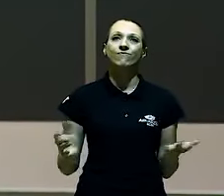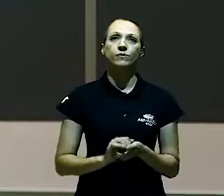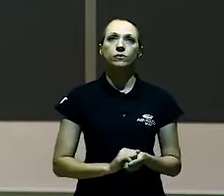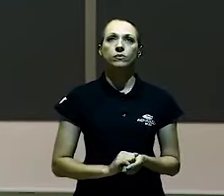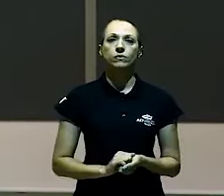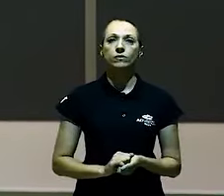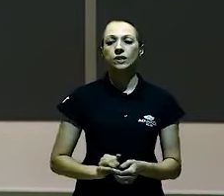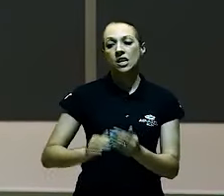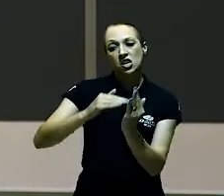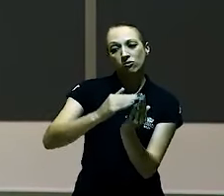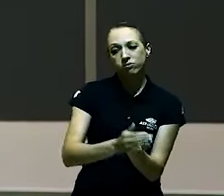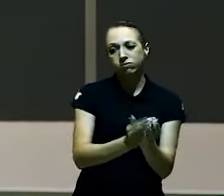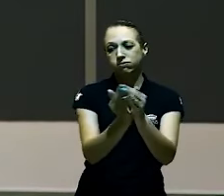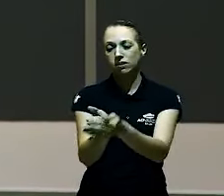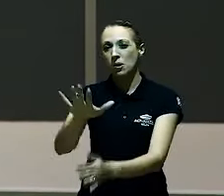aproximadamente 3 anos.